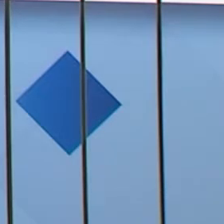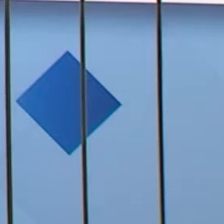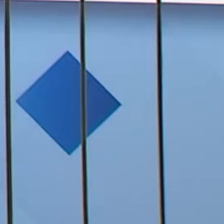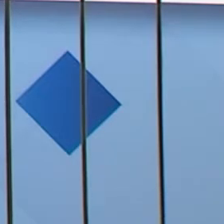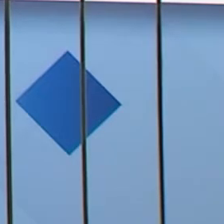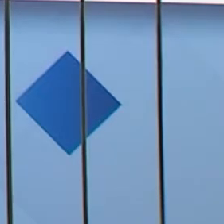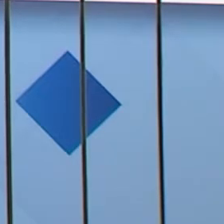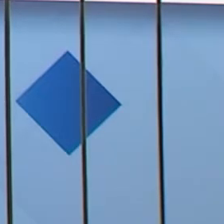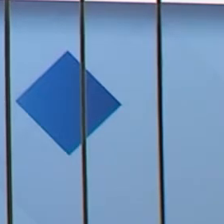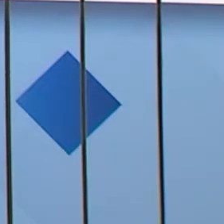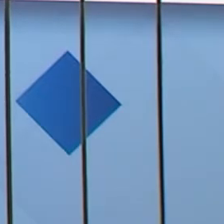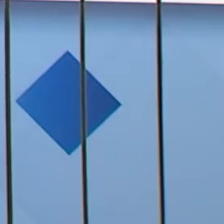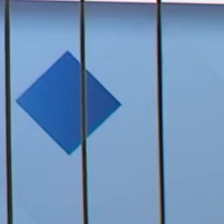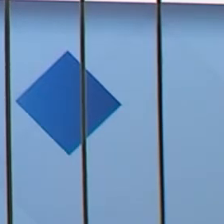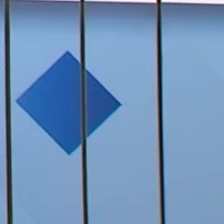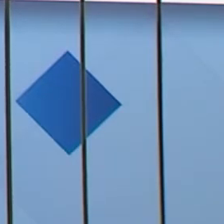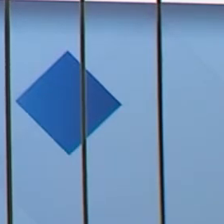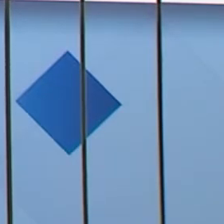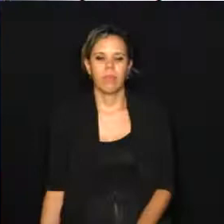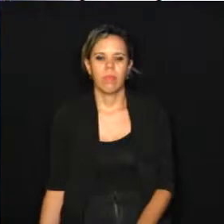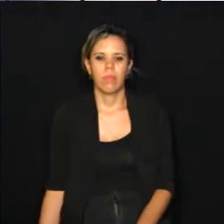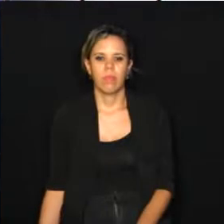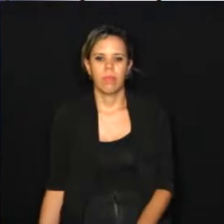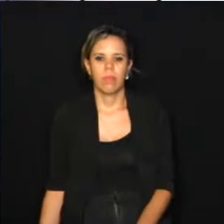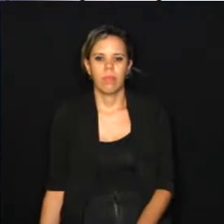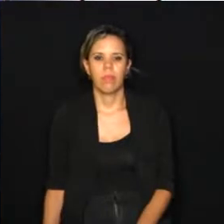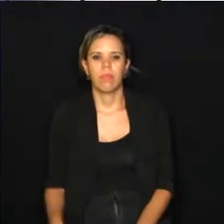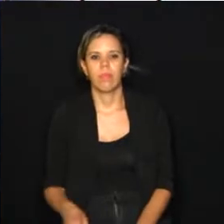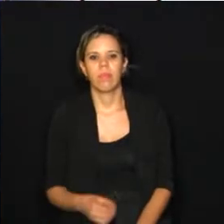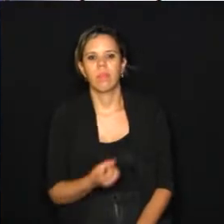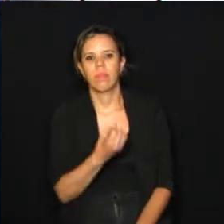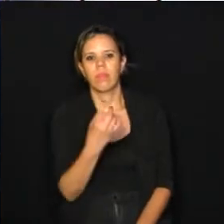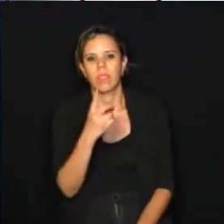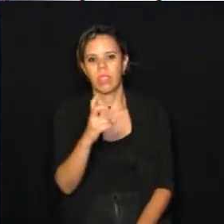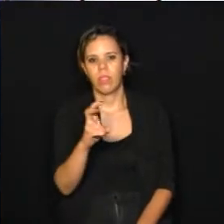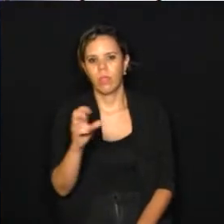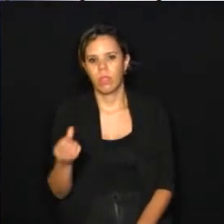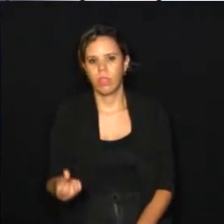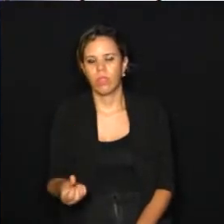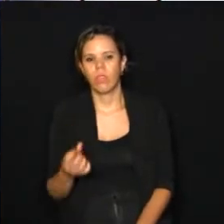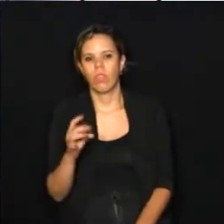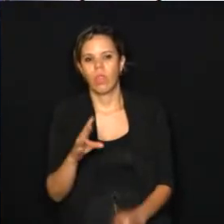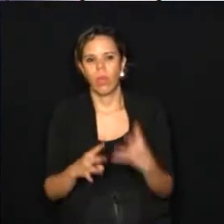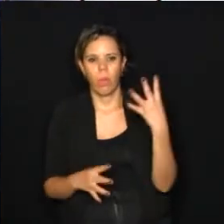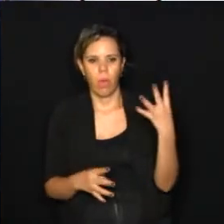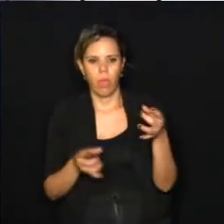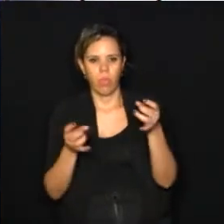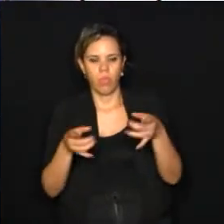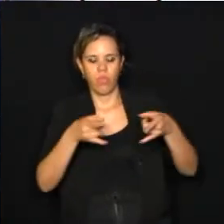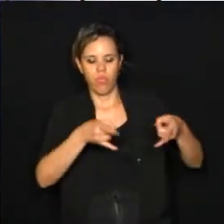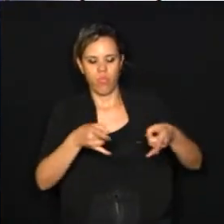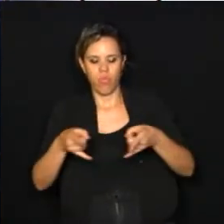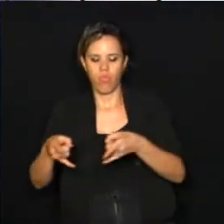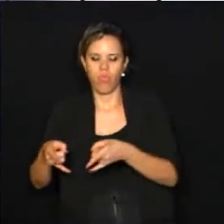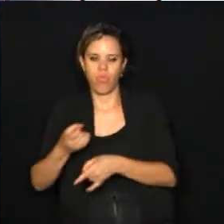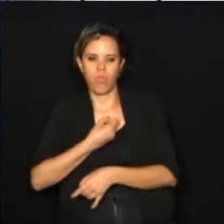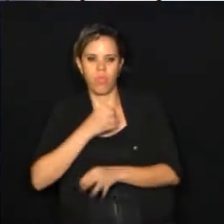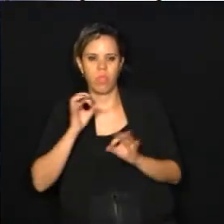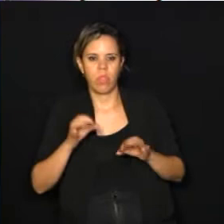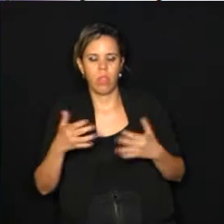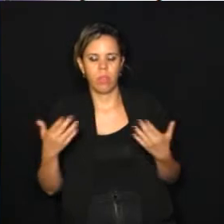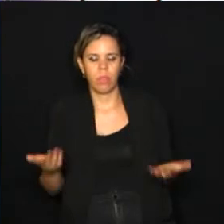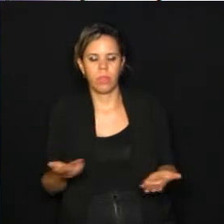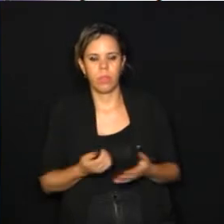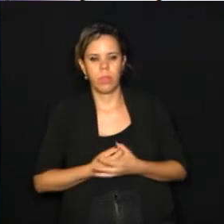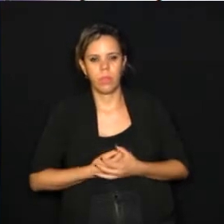e 155 pessoas internadas. Só temos 4 leitos disponíveis em números exatos. Mas aí,